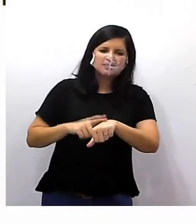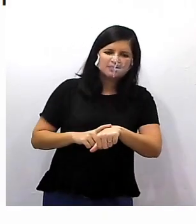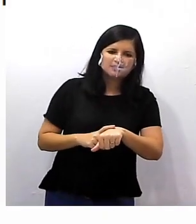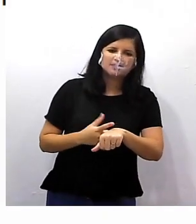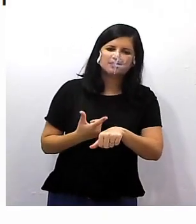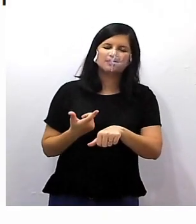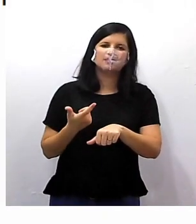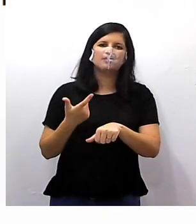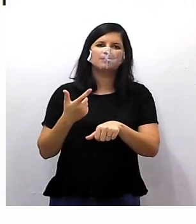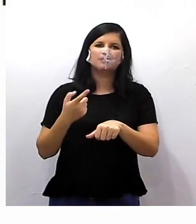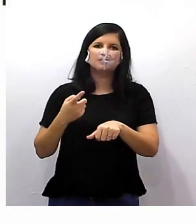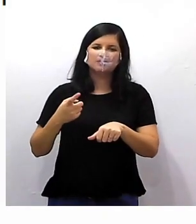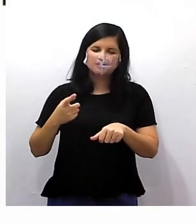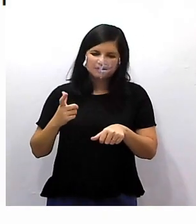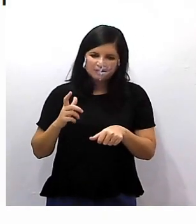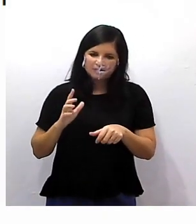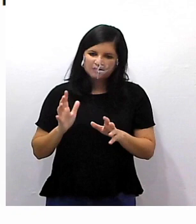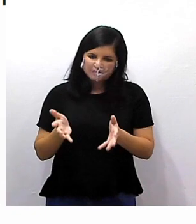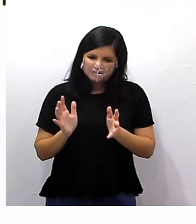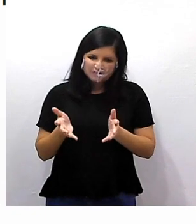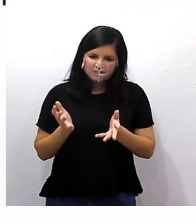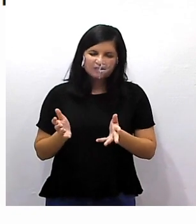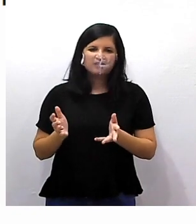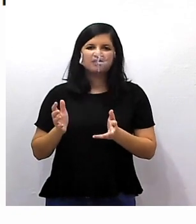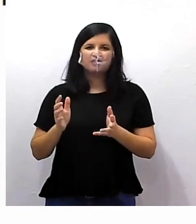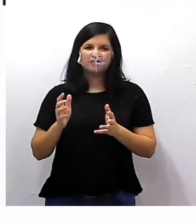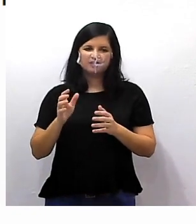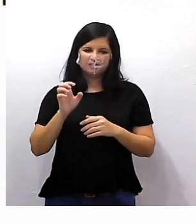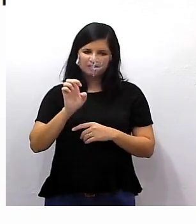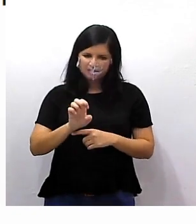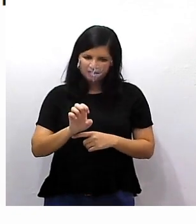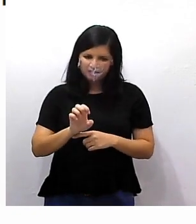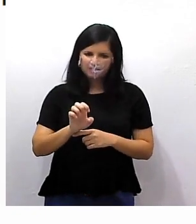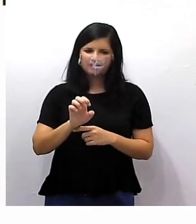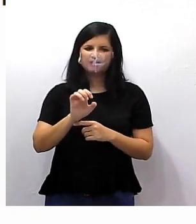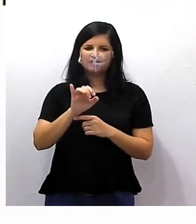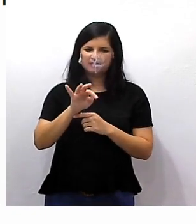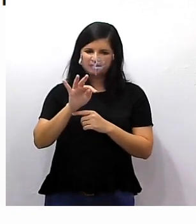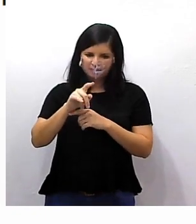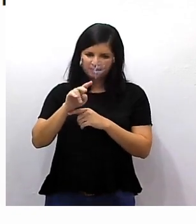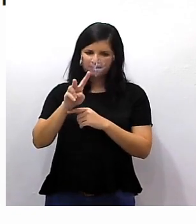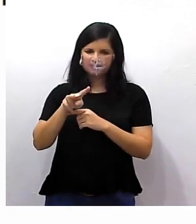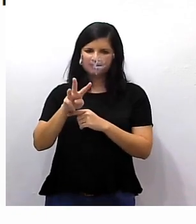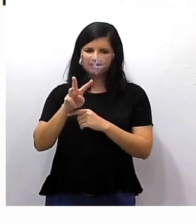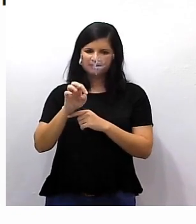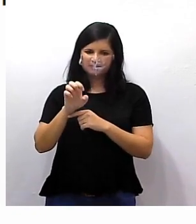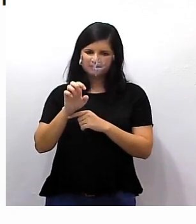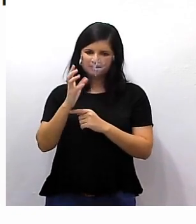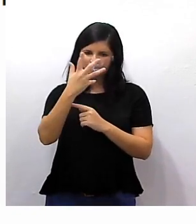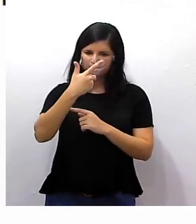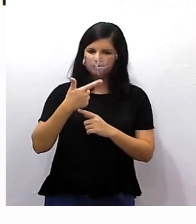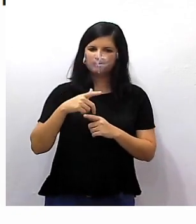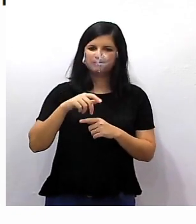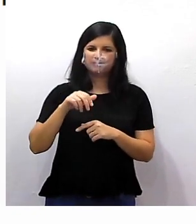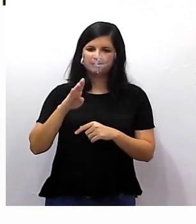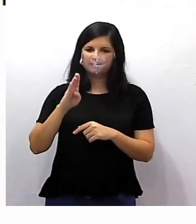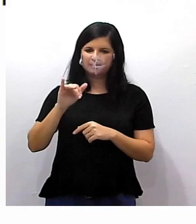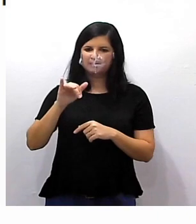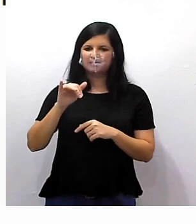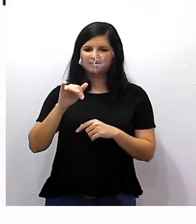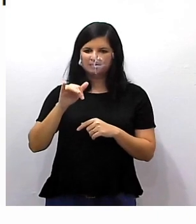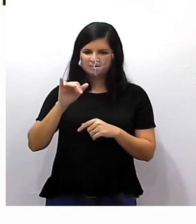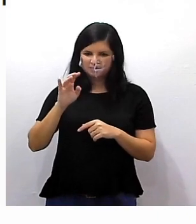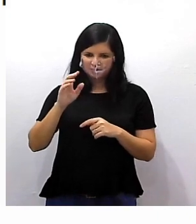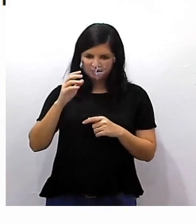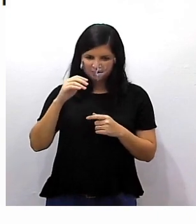everything beautiful has been made by him. Na letra E, in its time, everything beautiful had been made by him. A gente